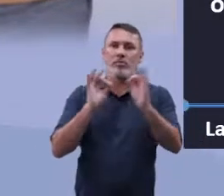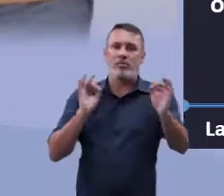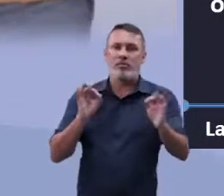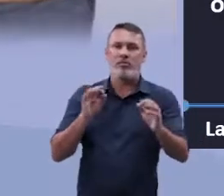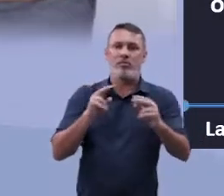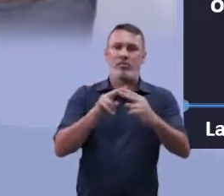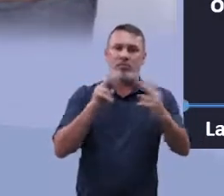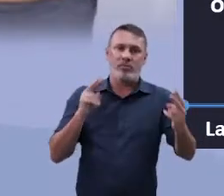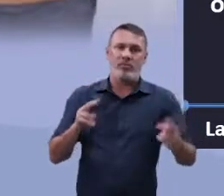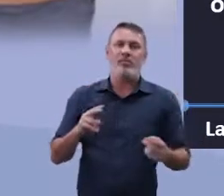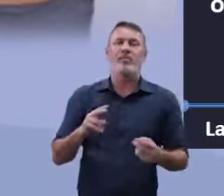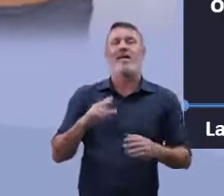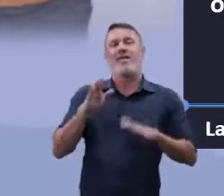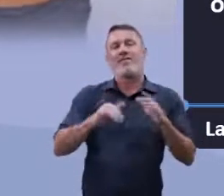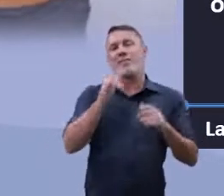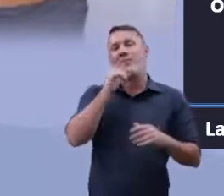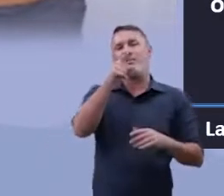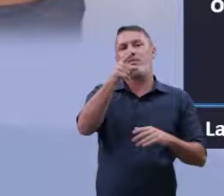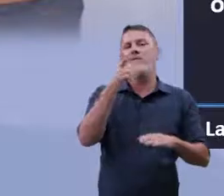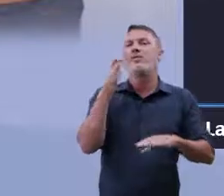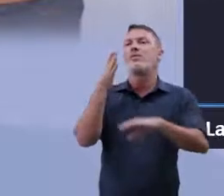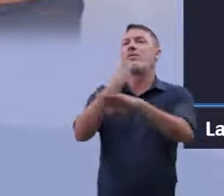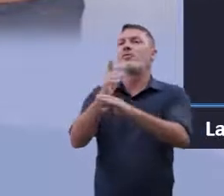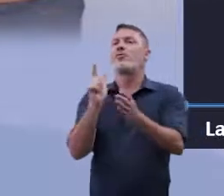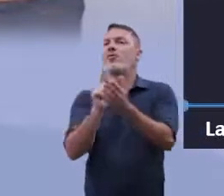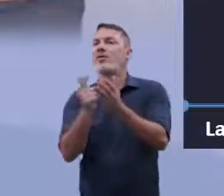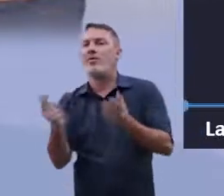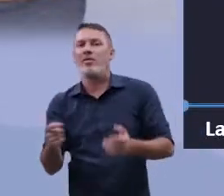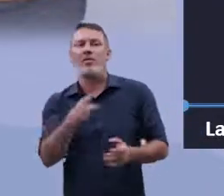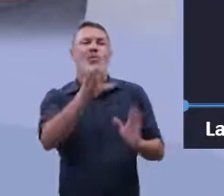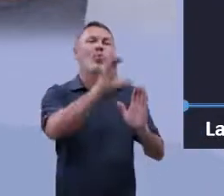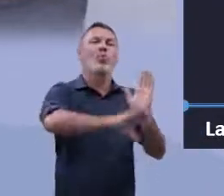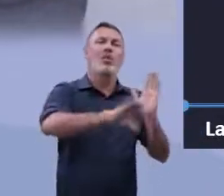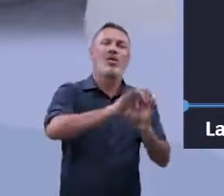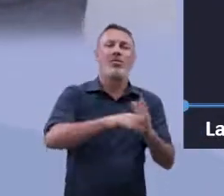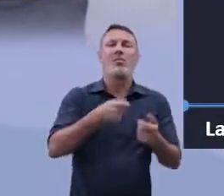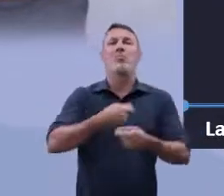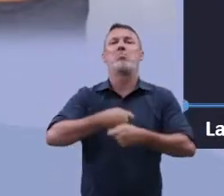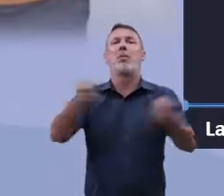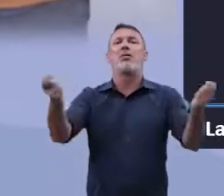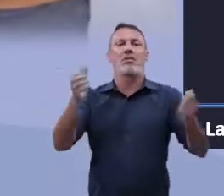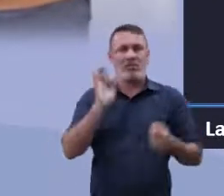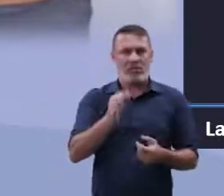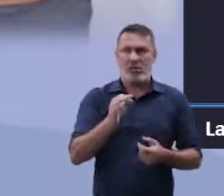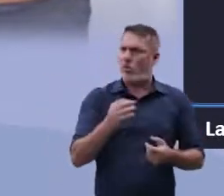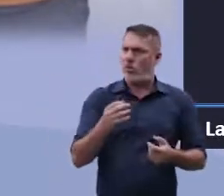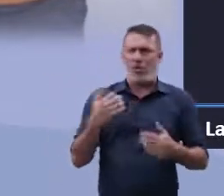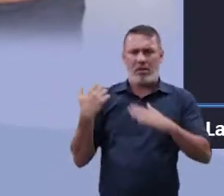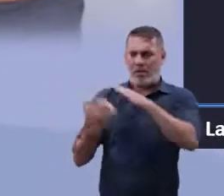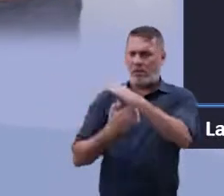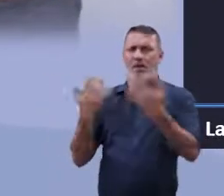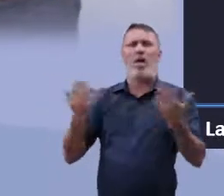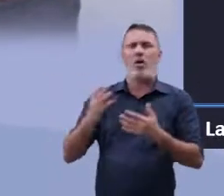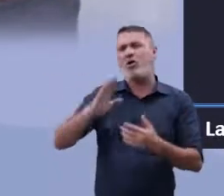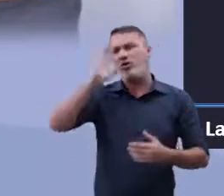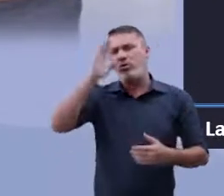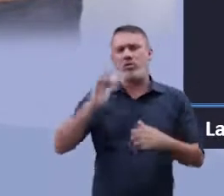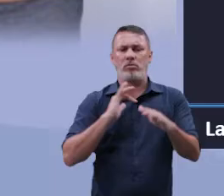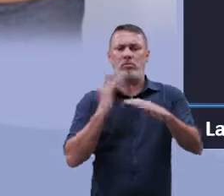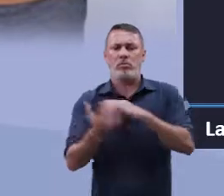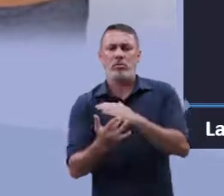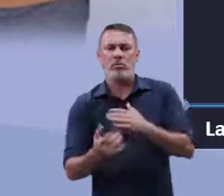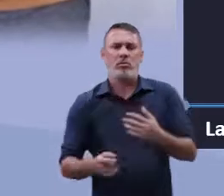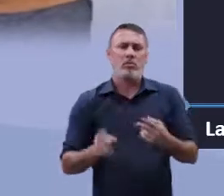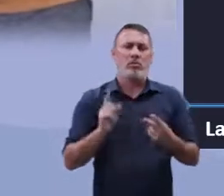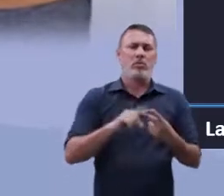jornal, você deixava os currículos em outros lugares, mas hoje as grandes empresas colocam na rede social, as grandes empresas colocam em um site. Nem todas